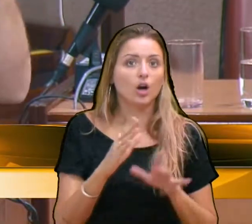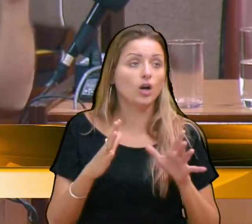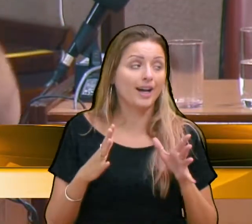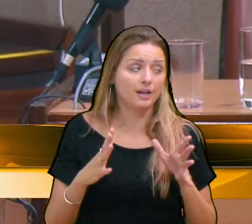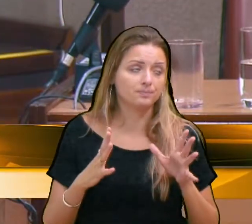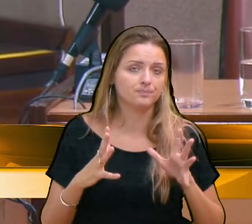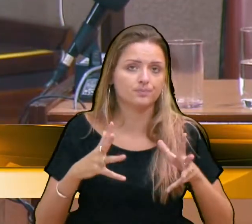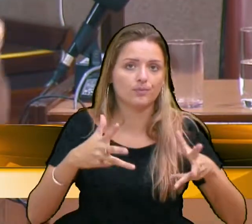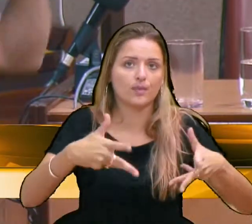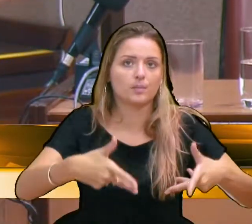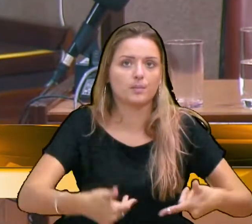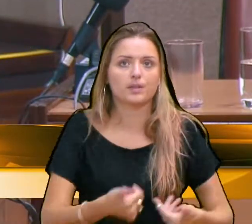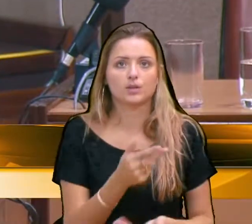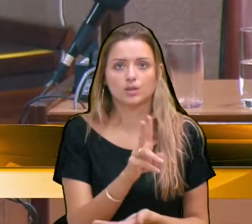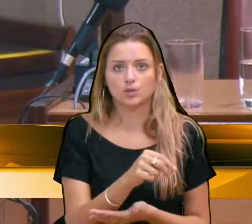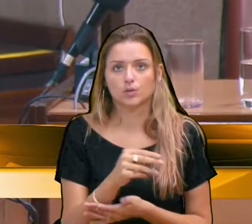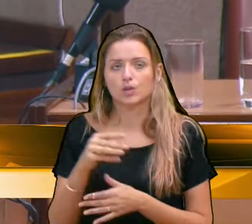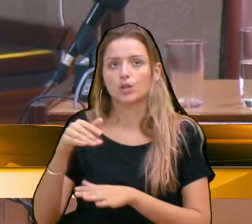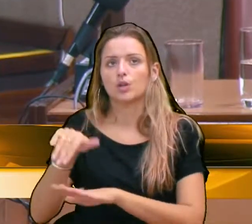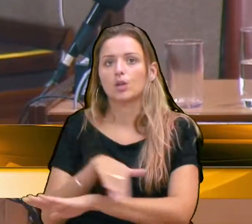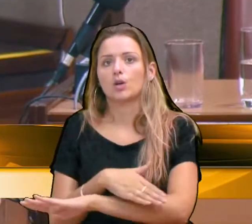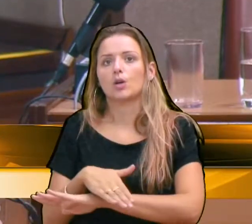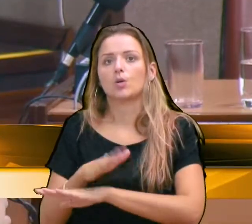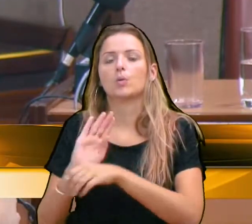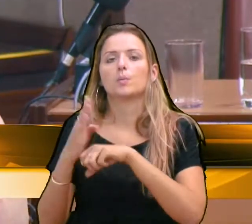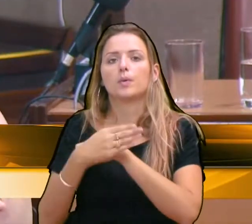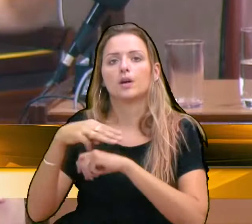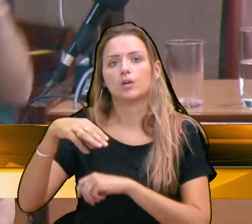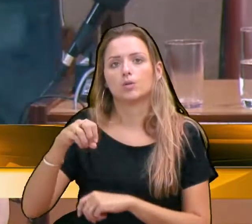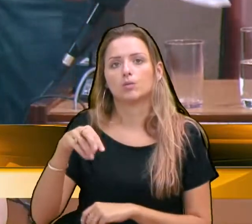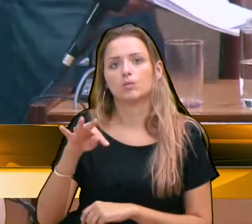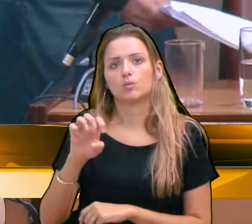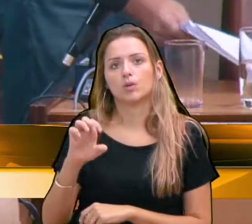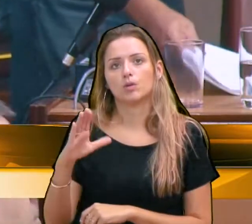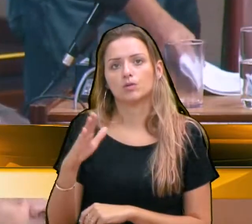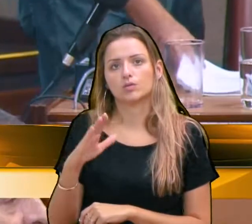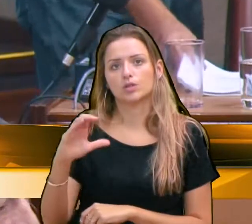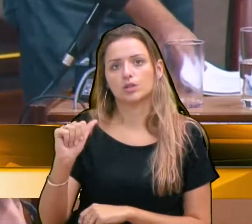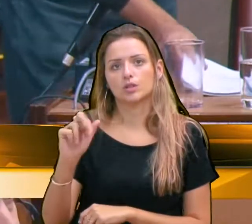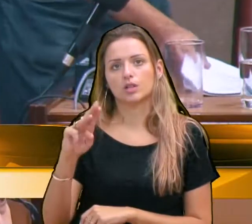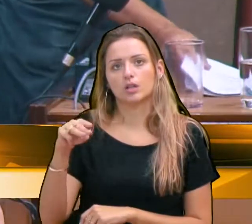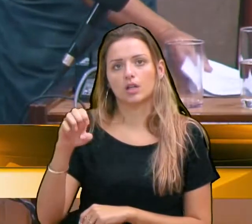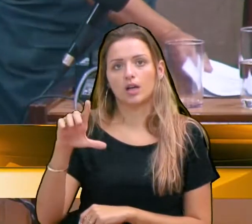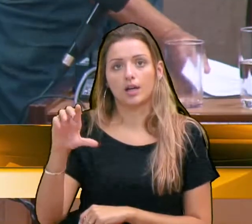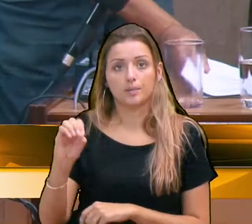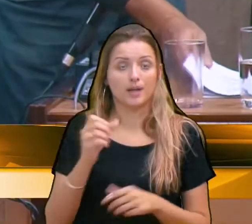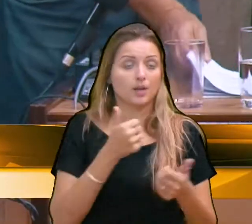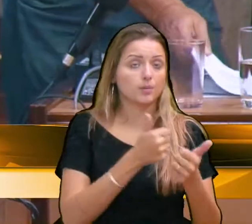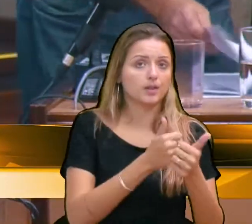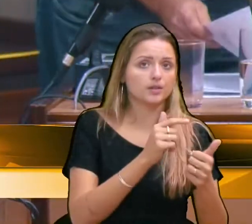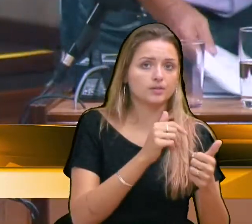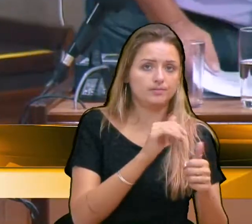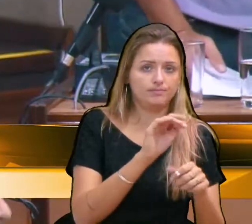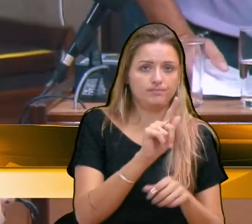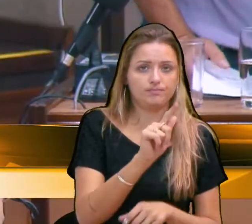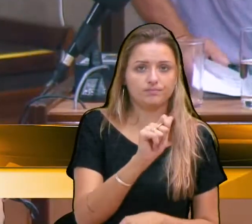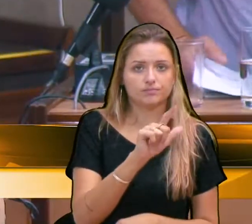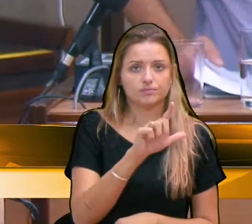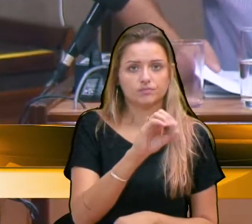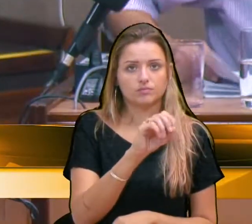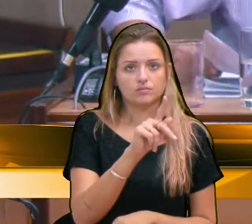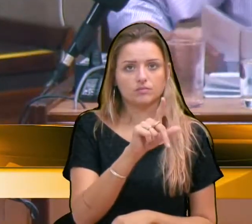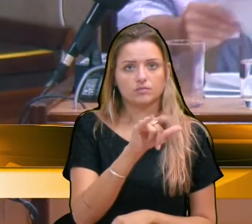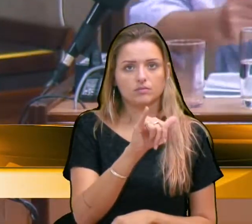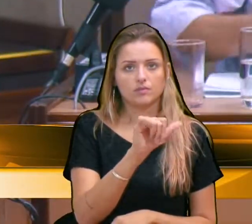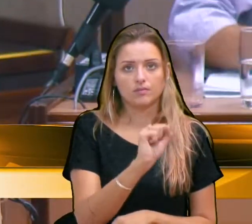Senhora da Roca não foi patrolado. O Monte Carmelo aqui, que está um caos. E vamos além, Alto de Galópolis. Vereadora Denise